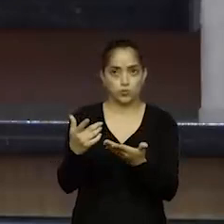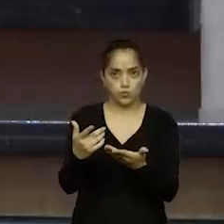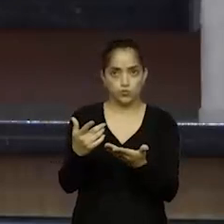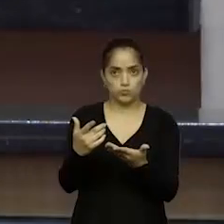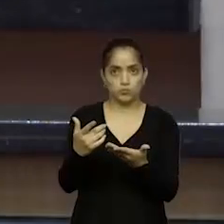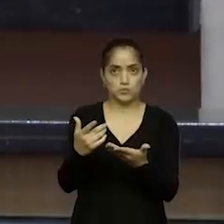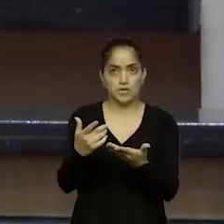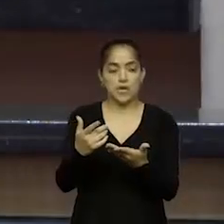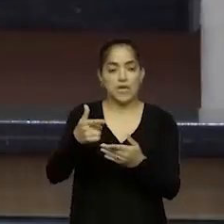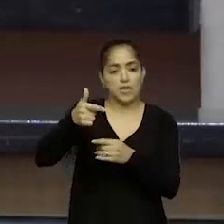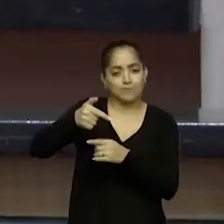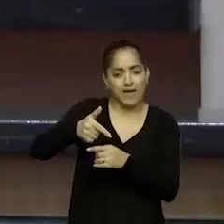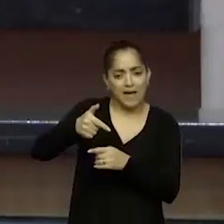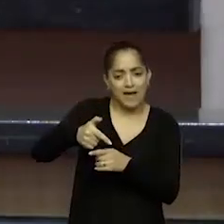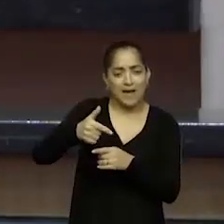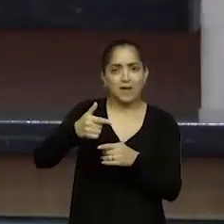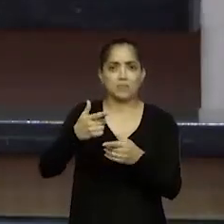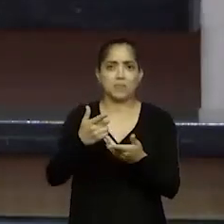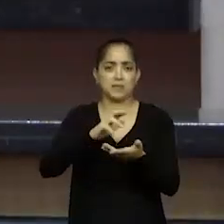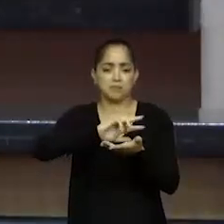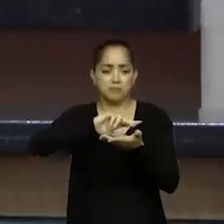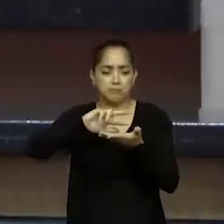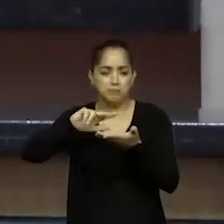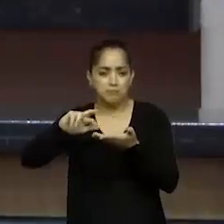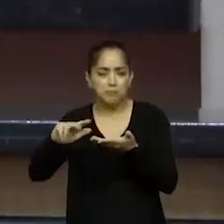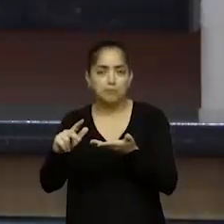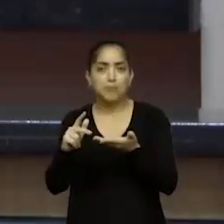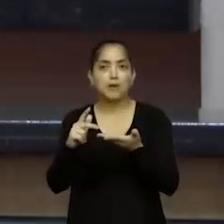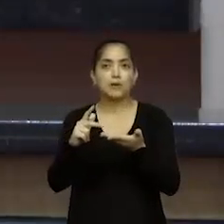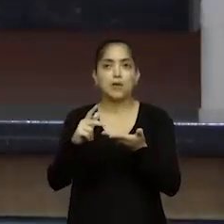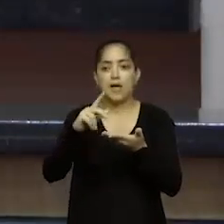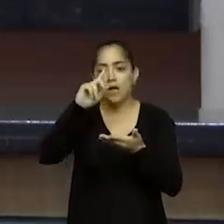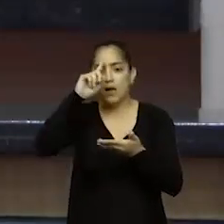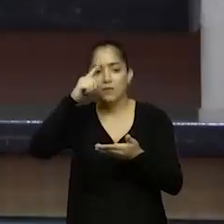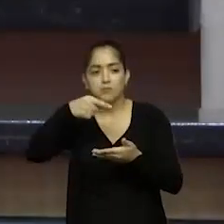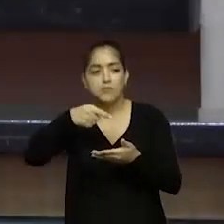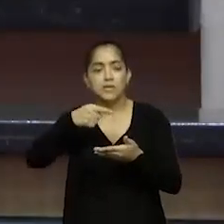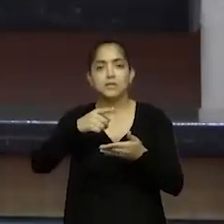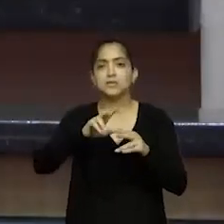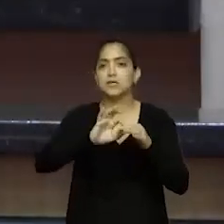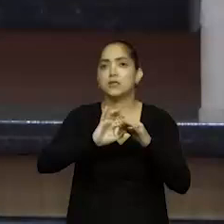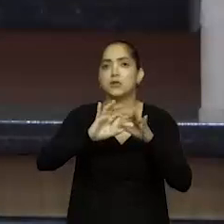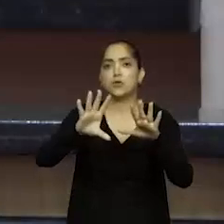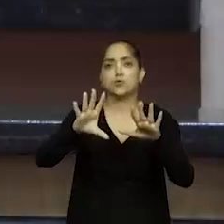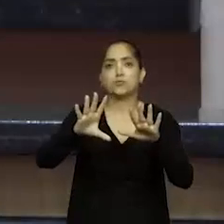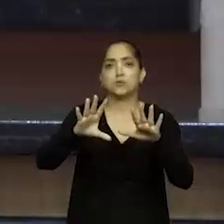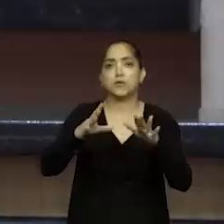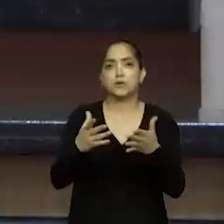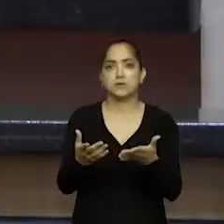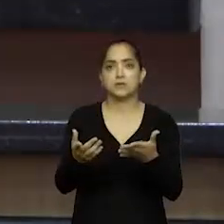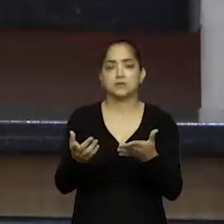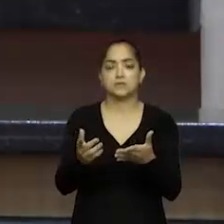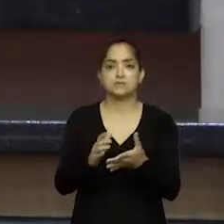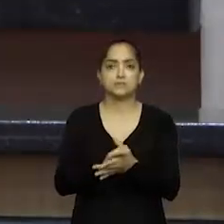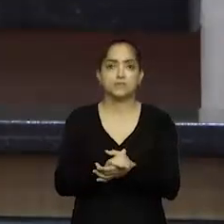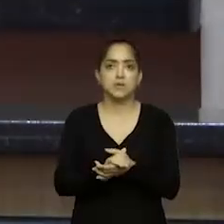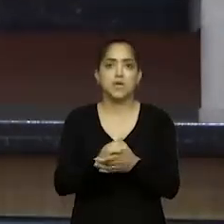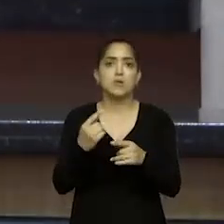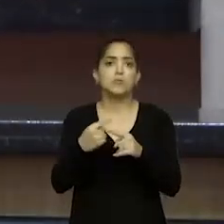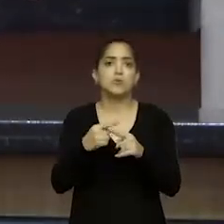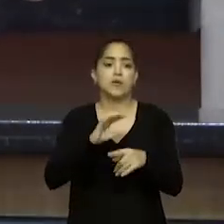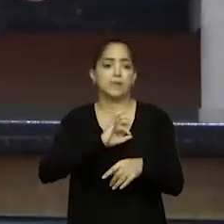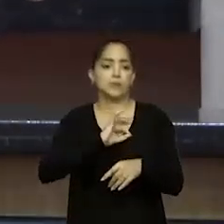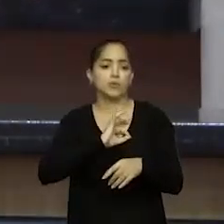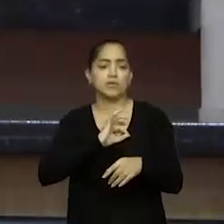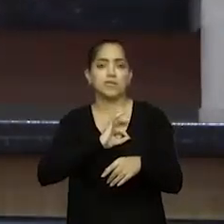casa, arma, munição, e o juiz mandar soltar o traficante e devolver a droga porque a polícia não tinha autorização para